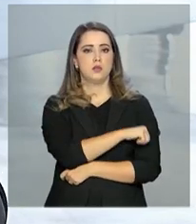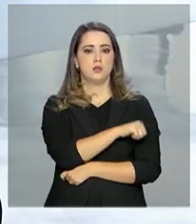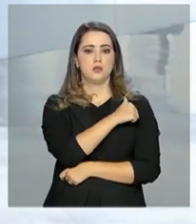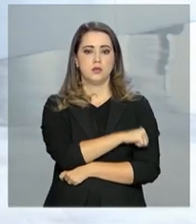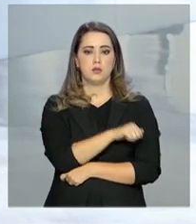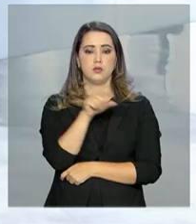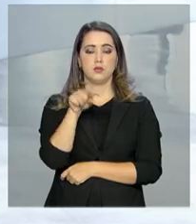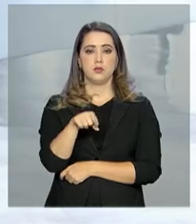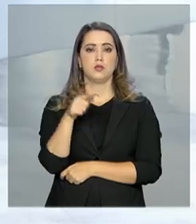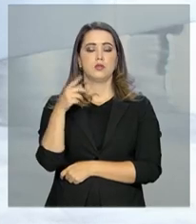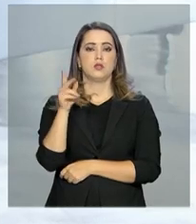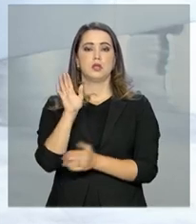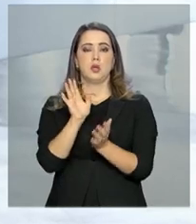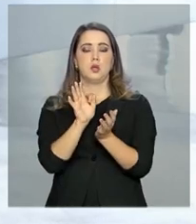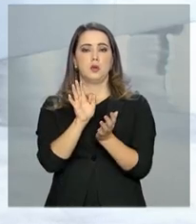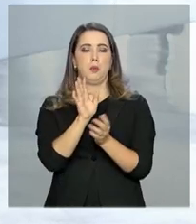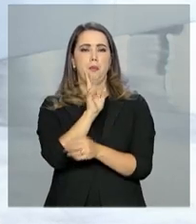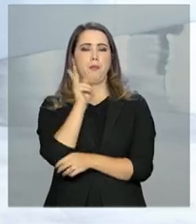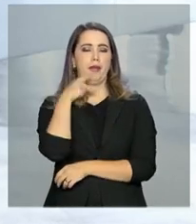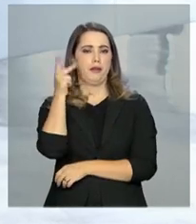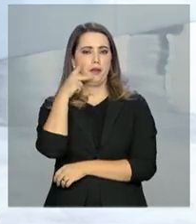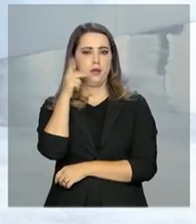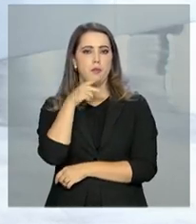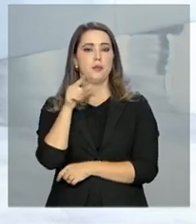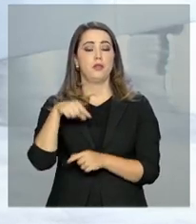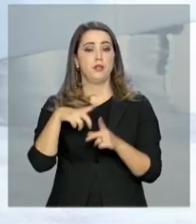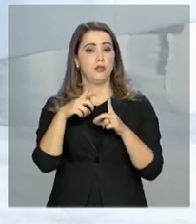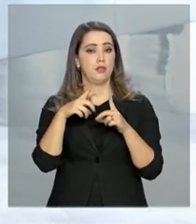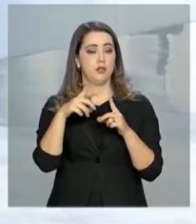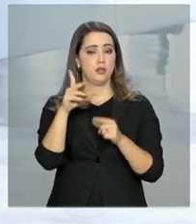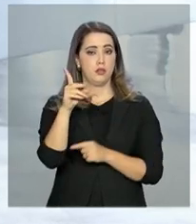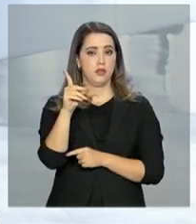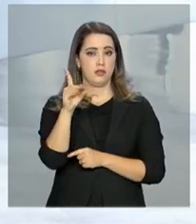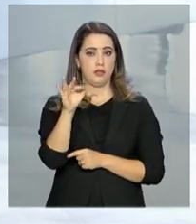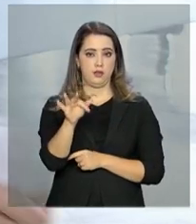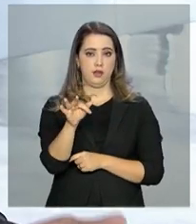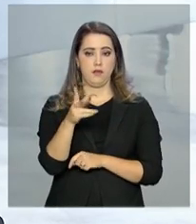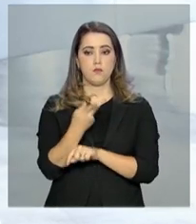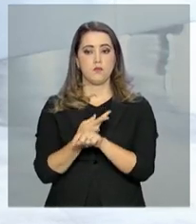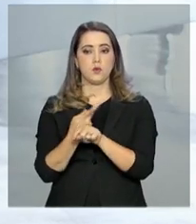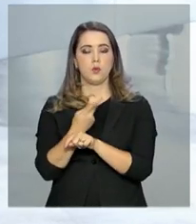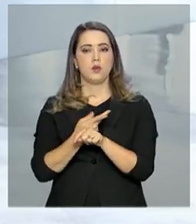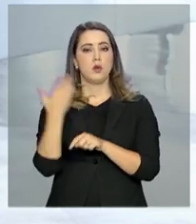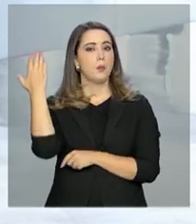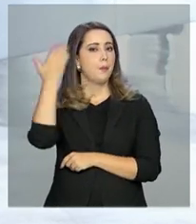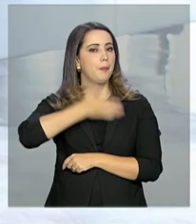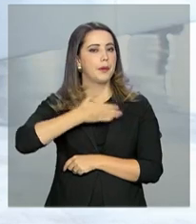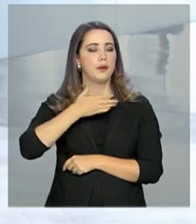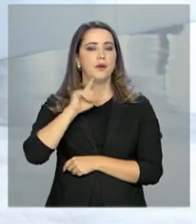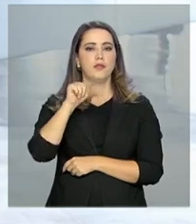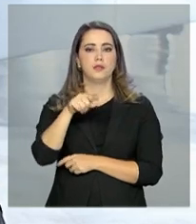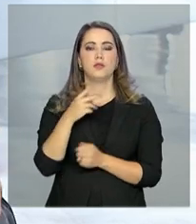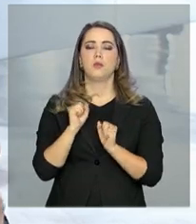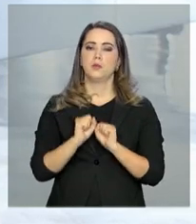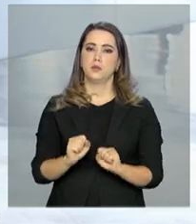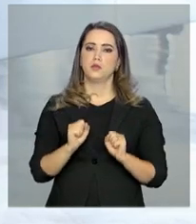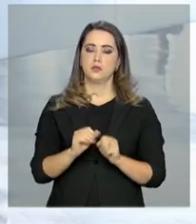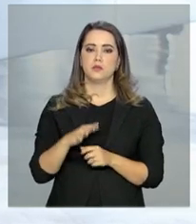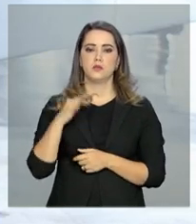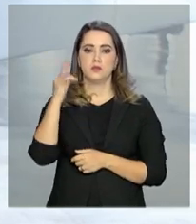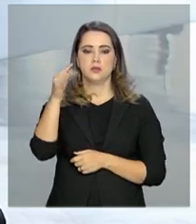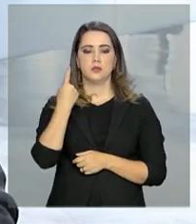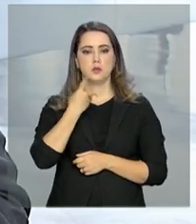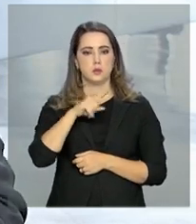aqui do distrito federal e é a polícia federal buscando provas para subsidiar uma possível futura